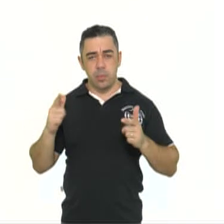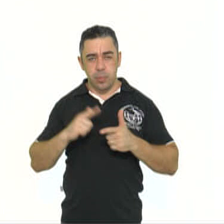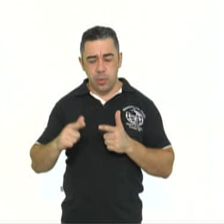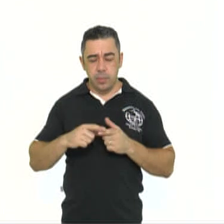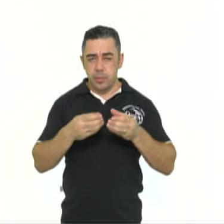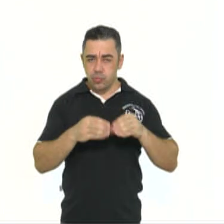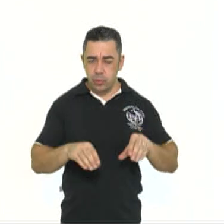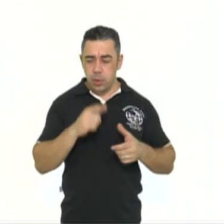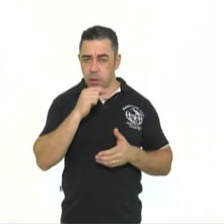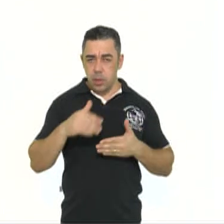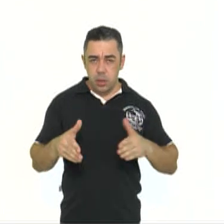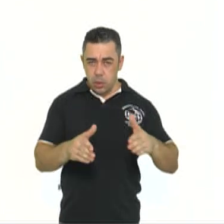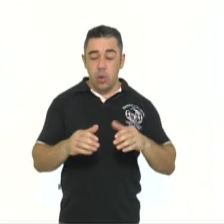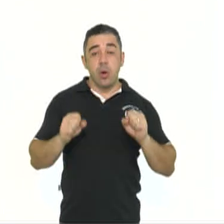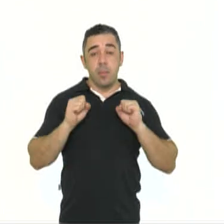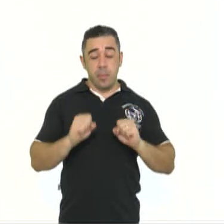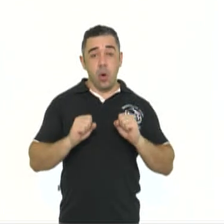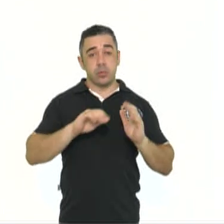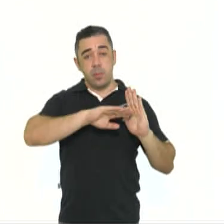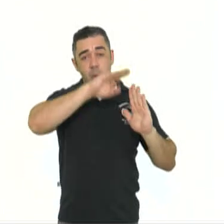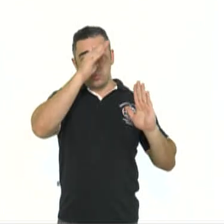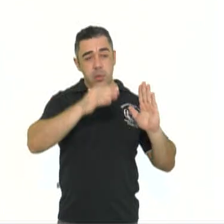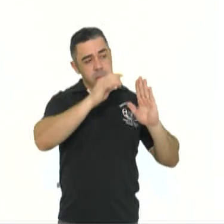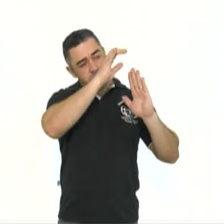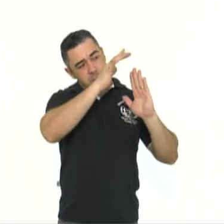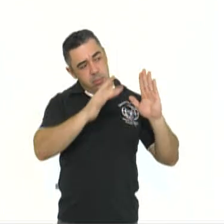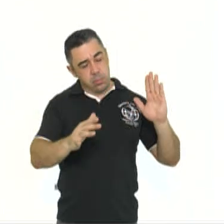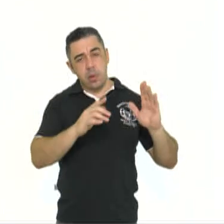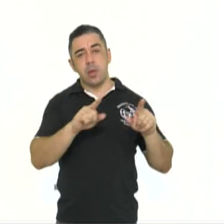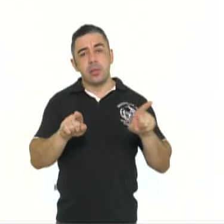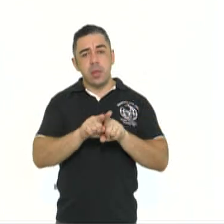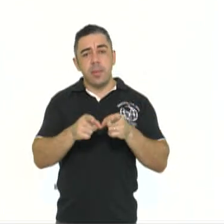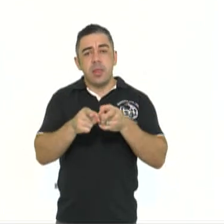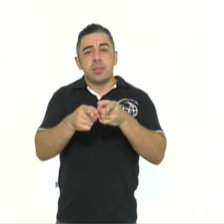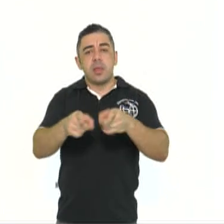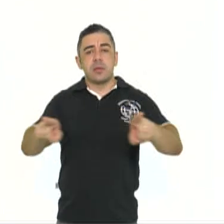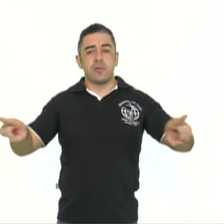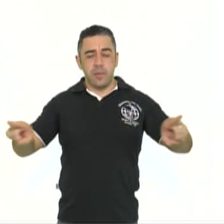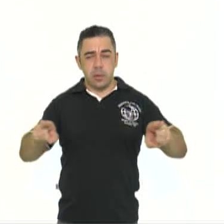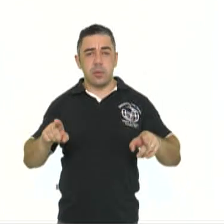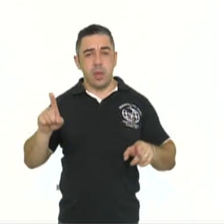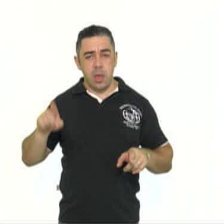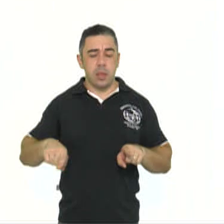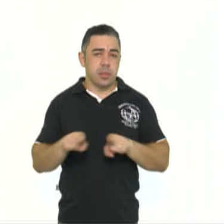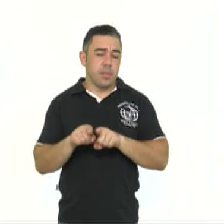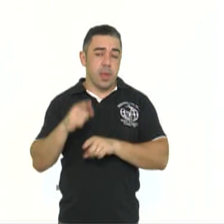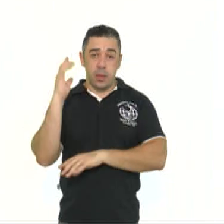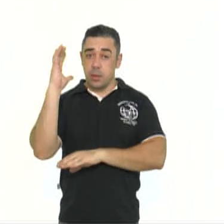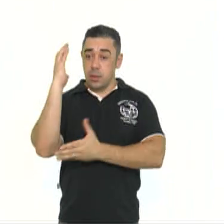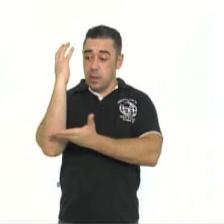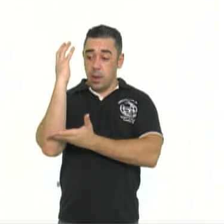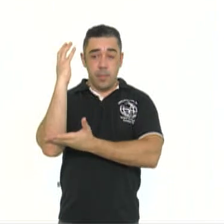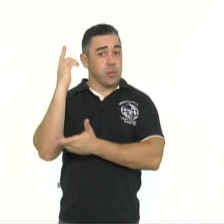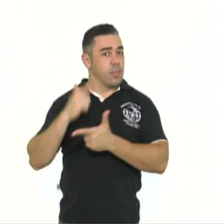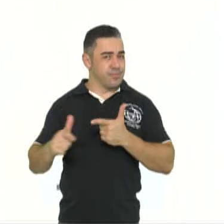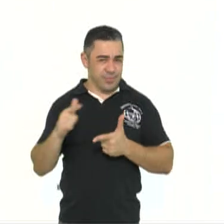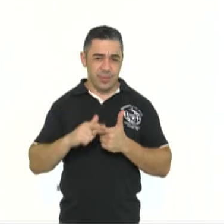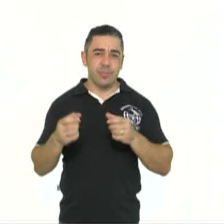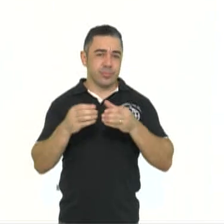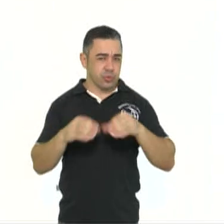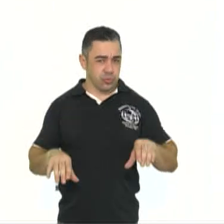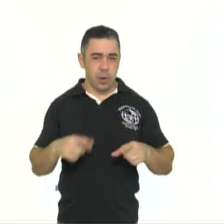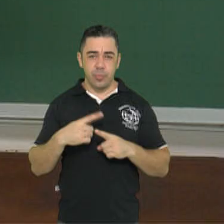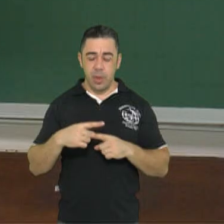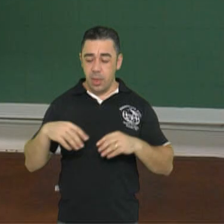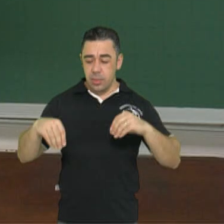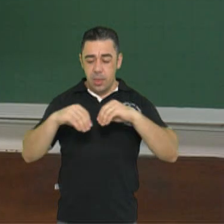também causar deslizamento de terras, desertificação. E ali o desmatamento é um grande agravante para isso, né? Porque se o